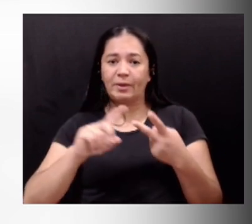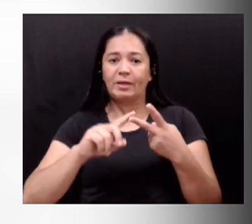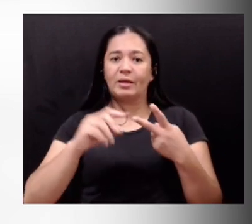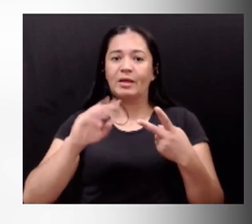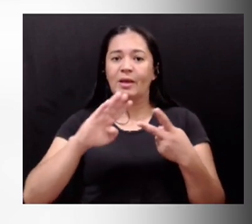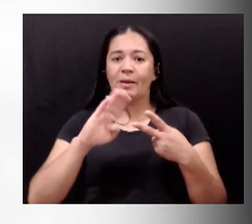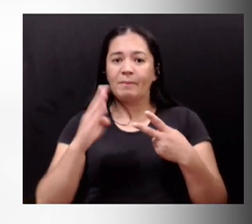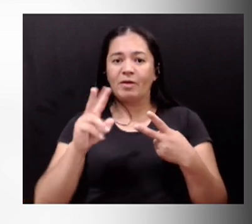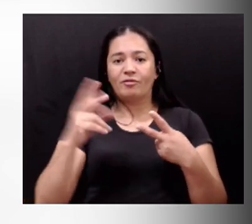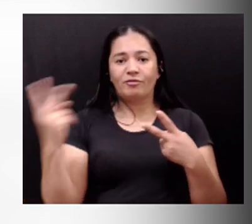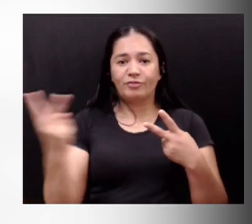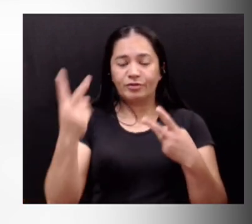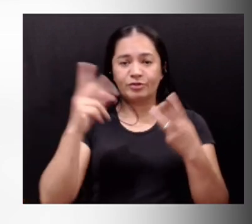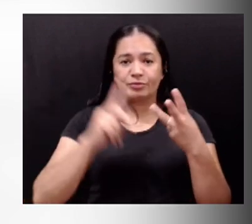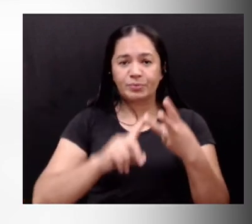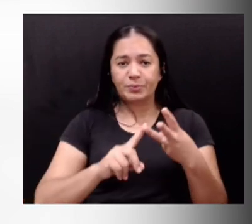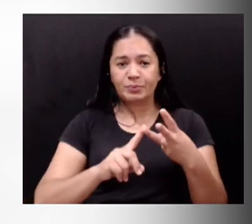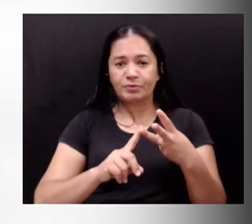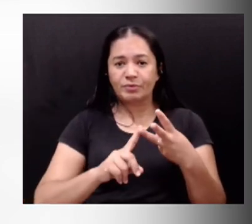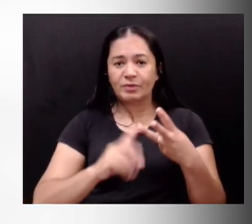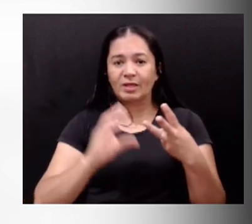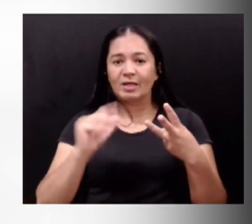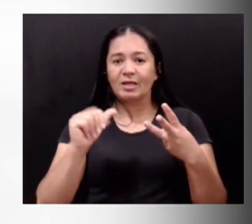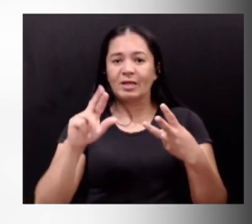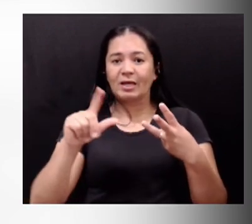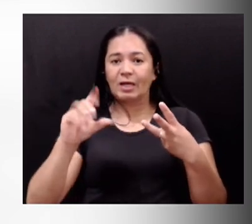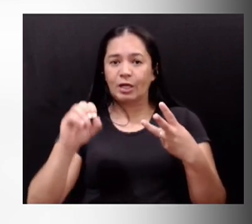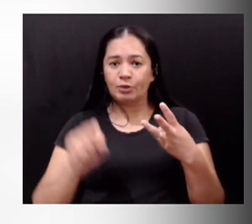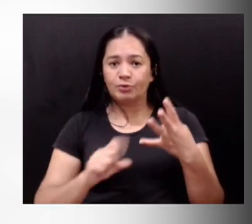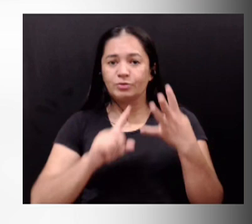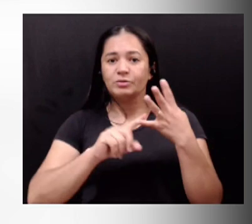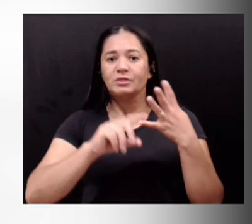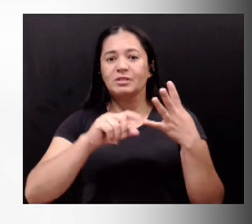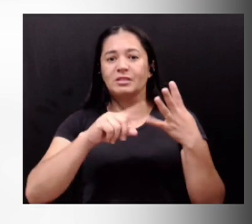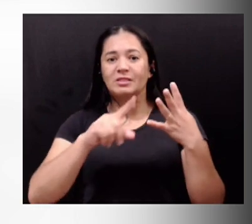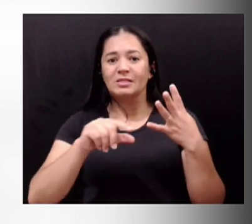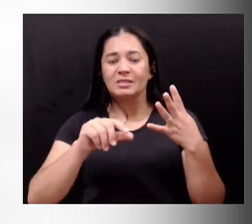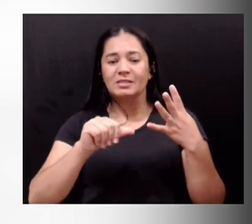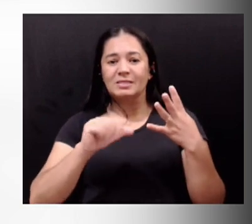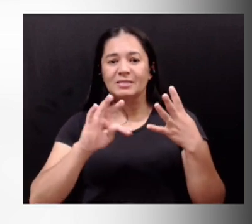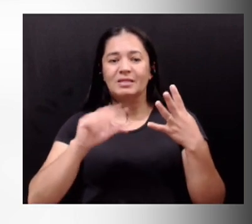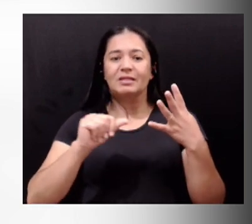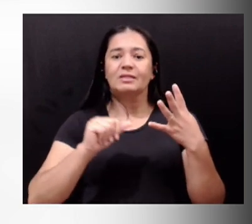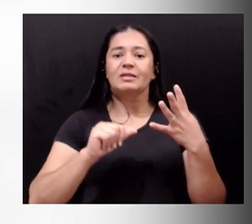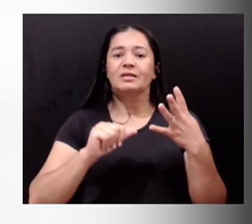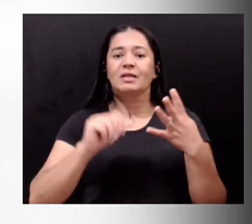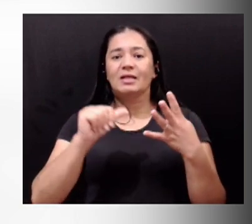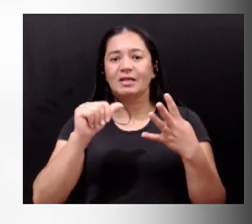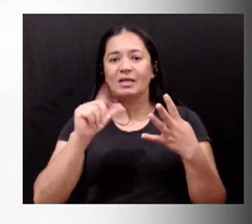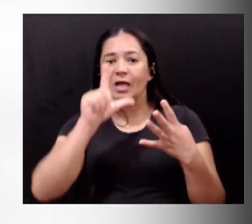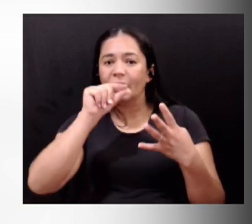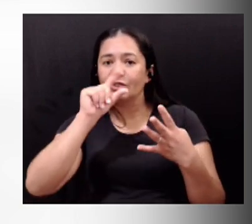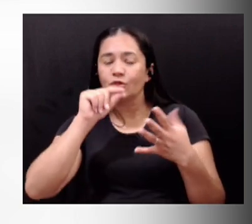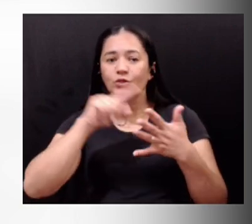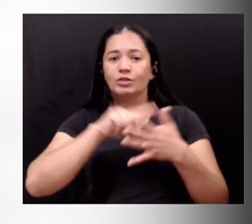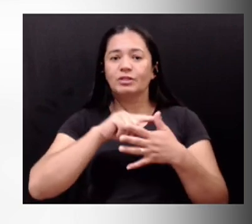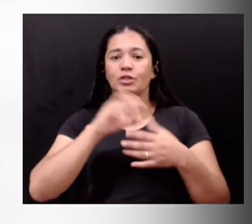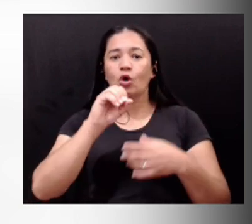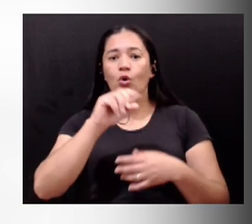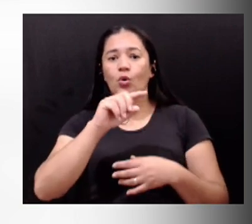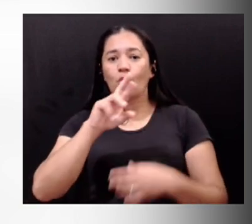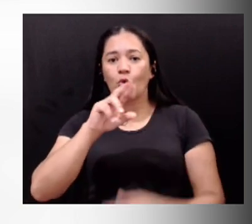Jardim Carlos Lourenço, Jardim Santa Eudóxia, Jardim Andorinhas, Vila Orozimbo Maia e